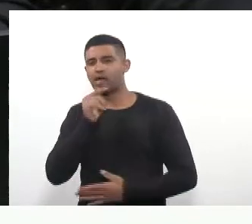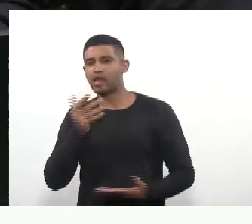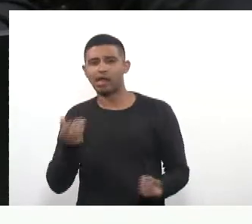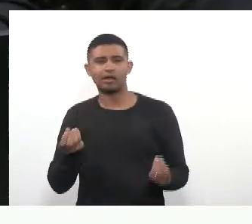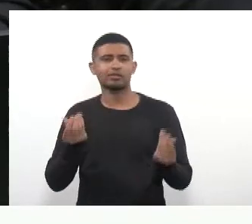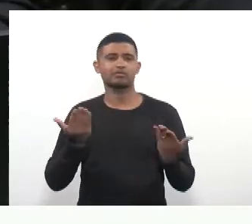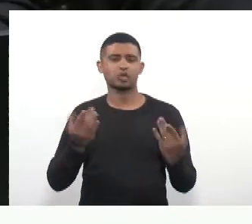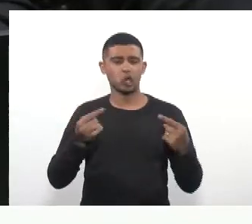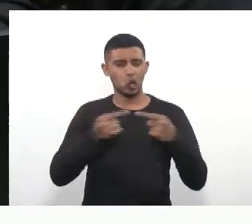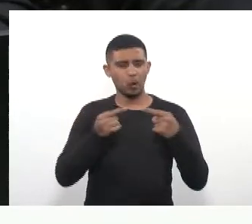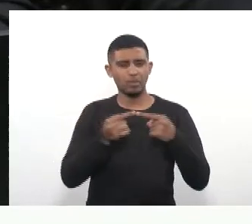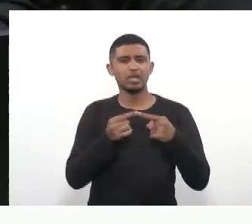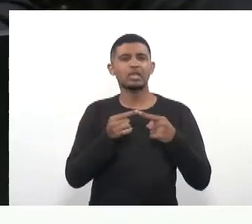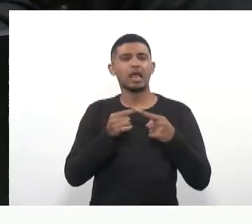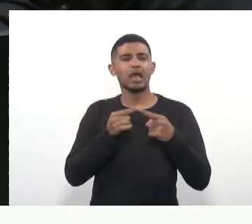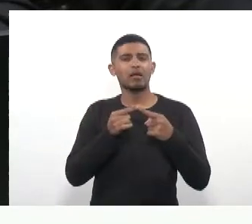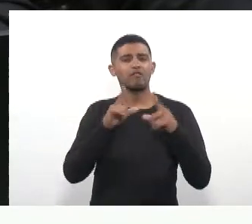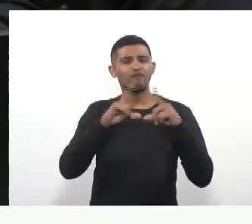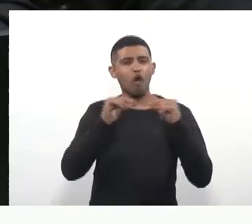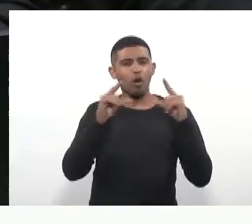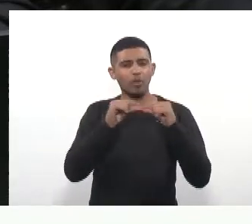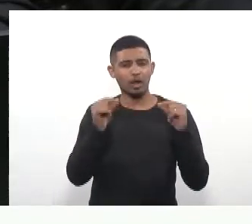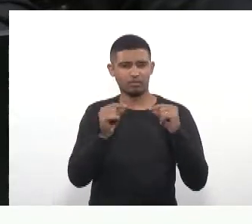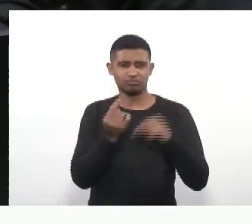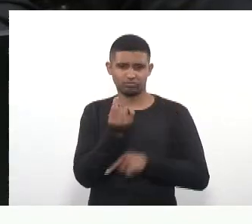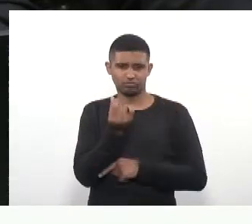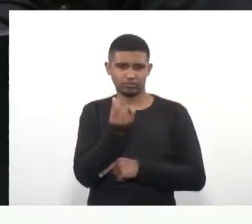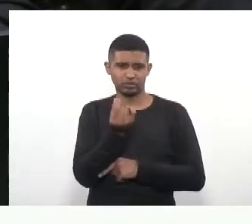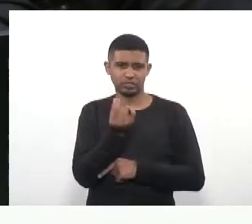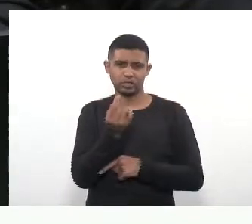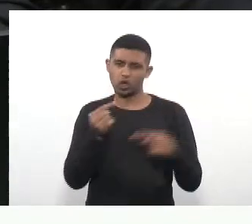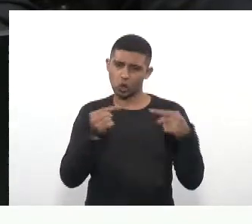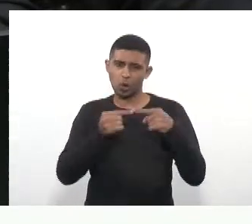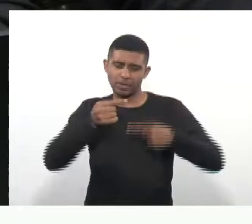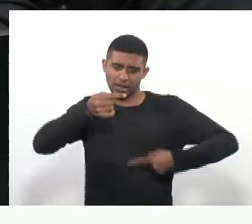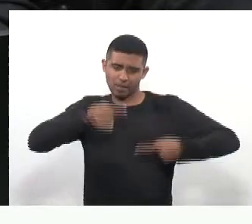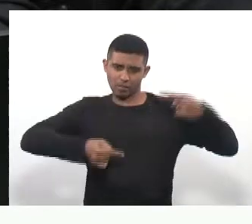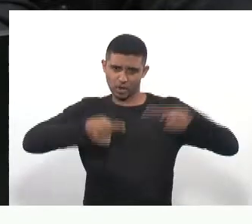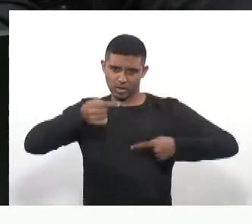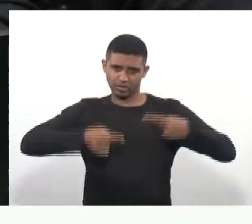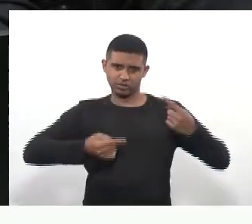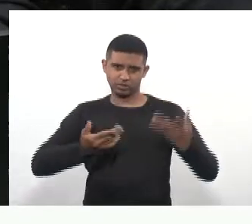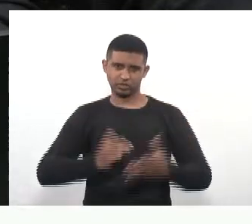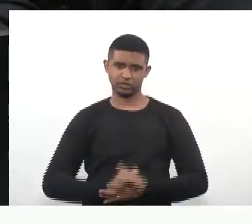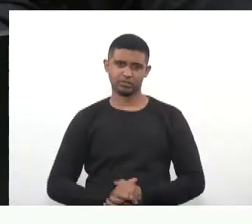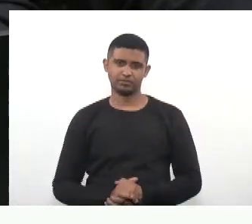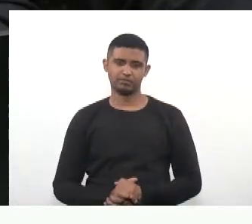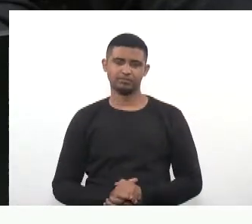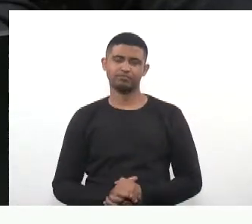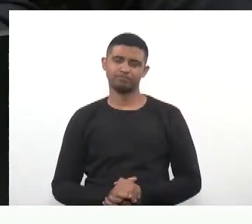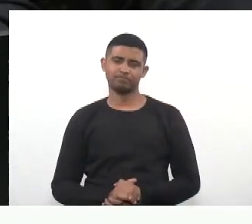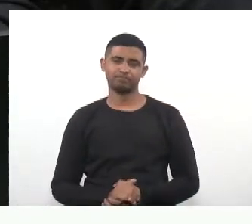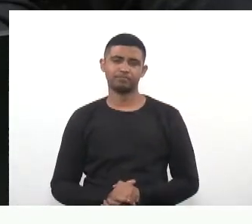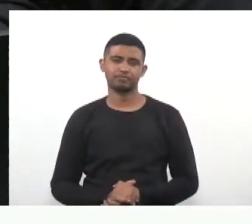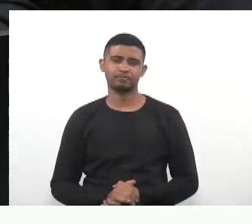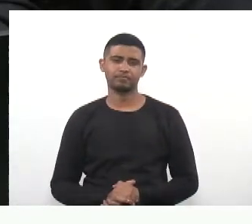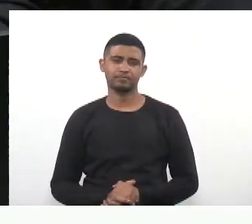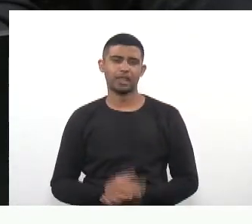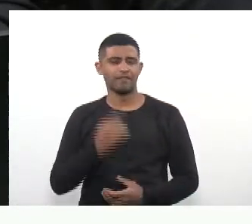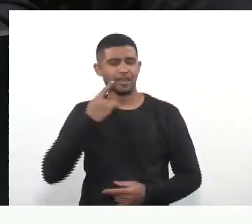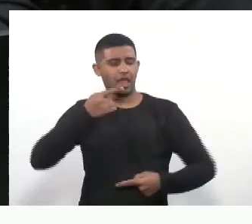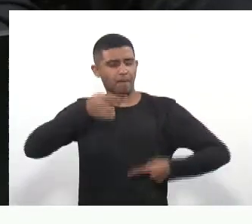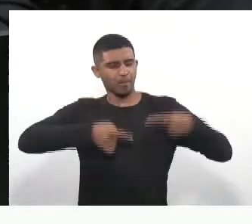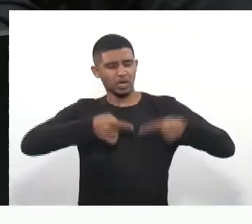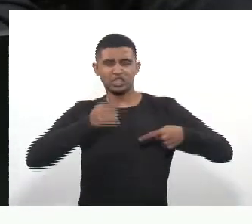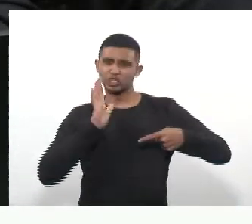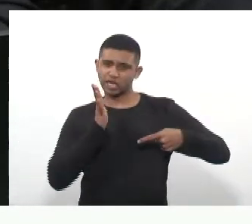de tarifação, ela vem ao encontro das políticas mais, vamos dizer assim, que estão mais afinadas até